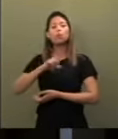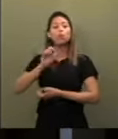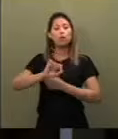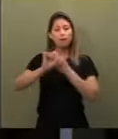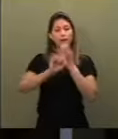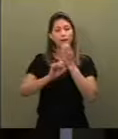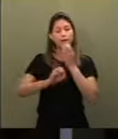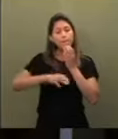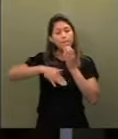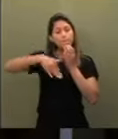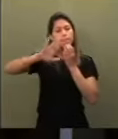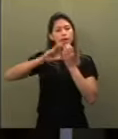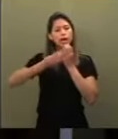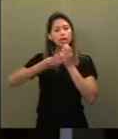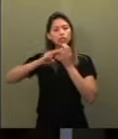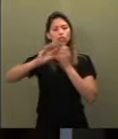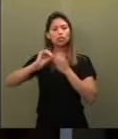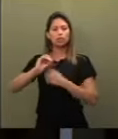de 30